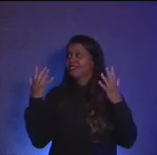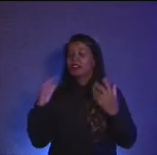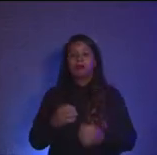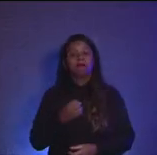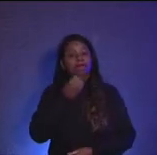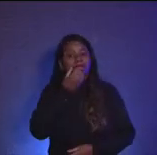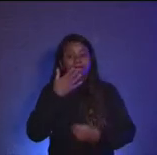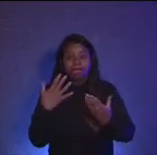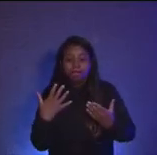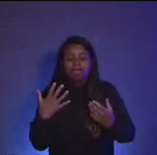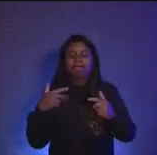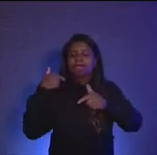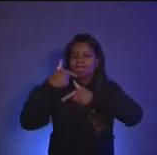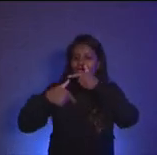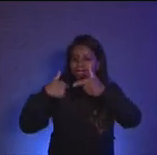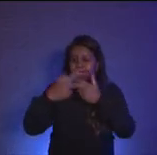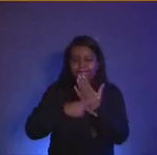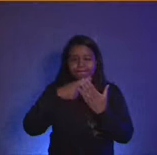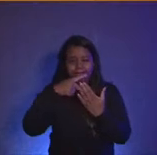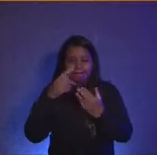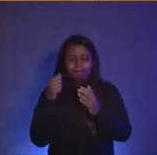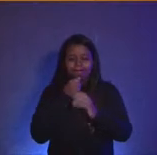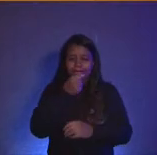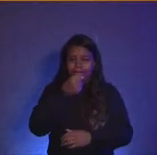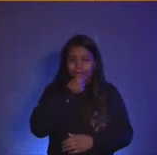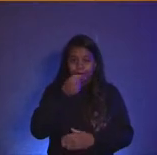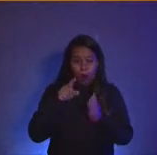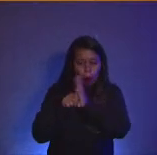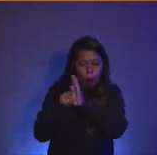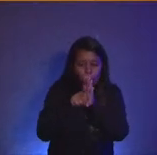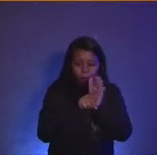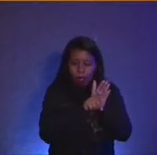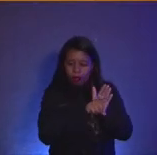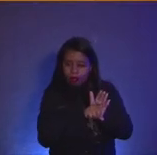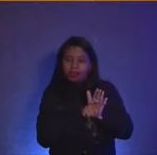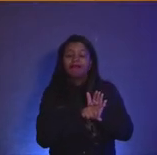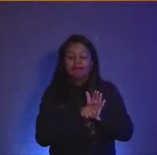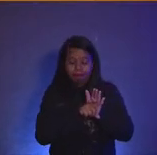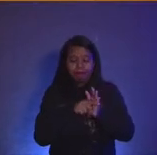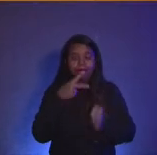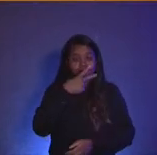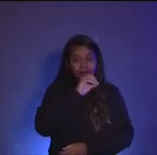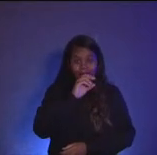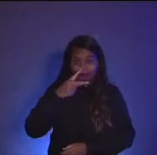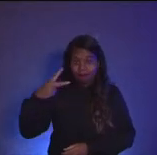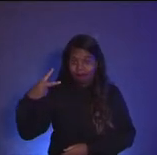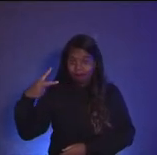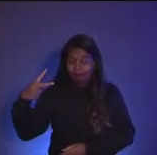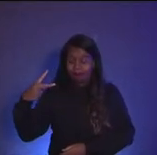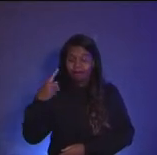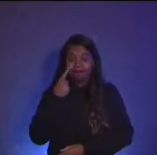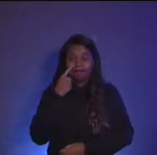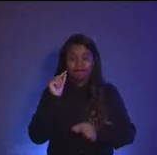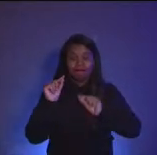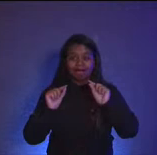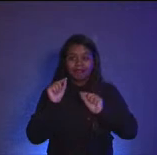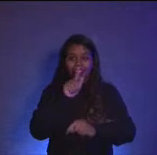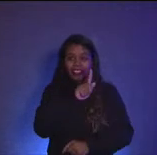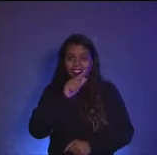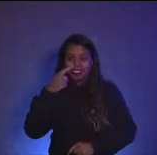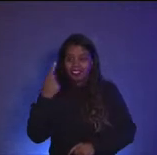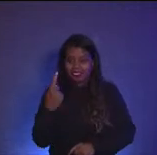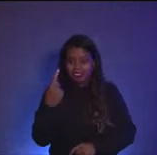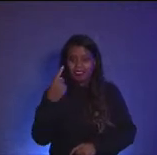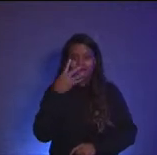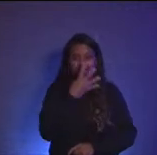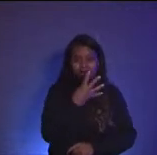Bom, o trabalho vencedor da categoria Investigação do Prêmio Cláudio Weber Abramo de 2022 é... G1, 4 em cada